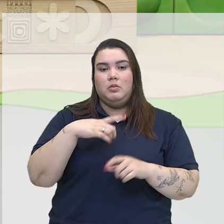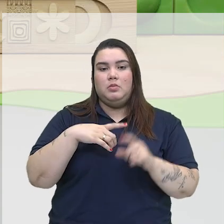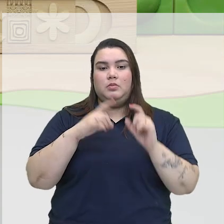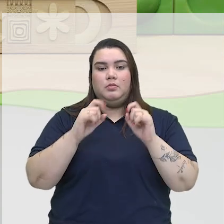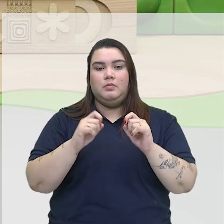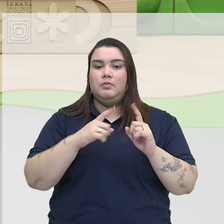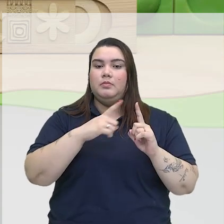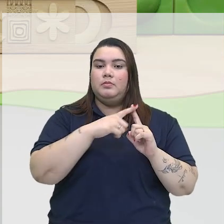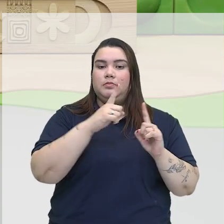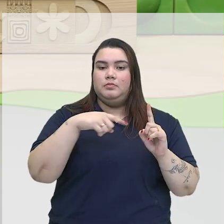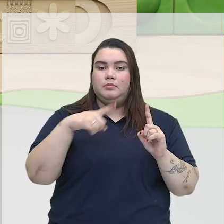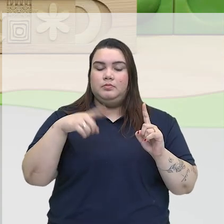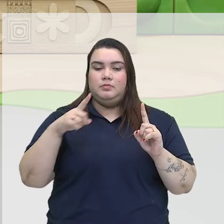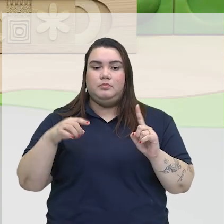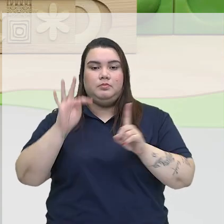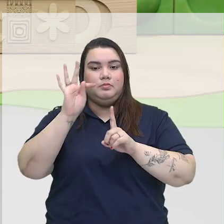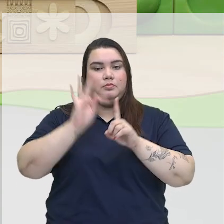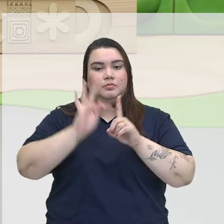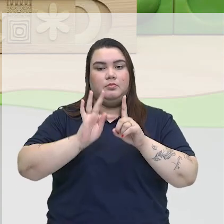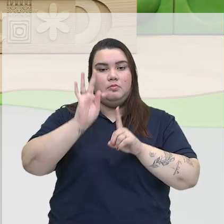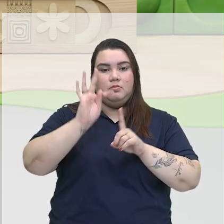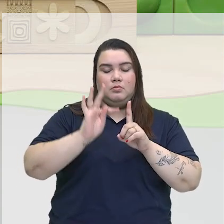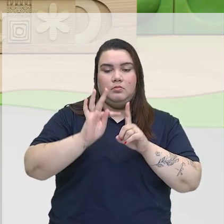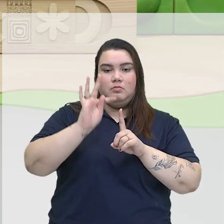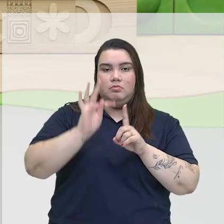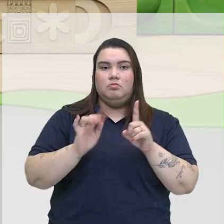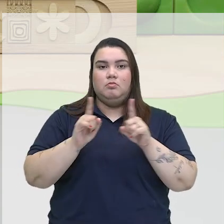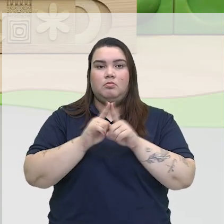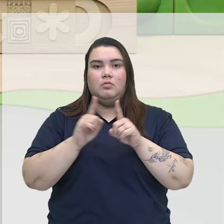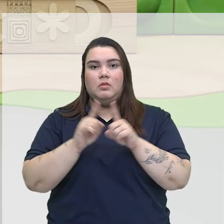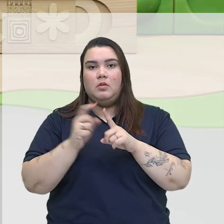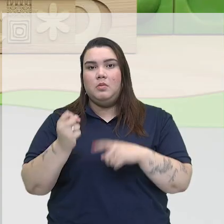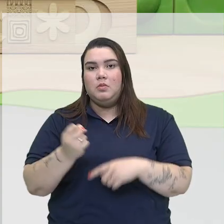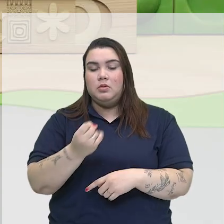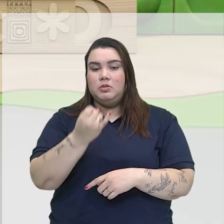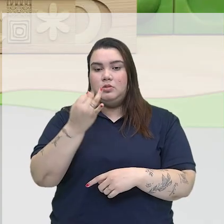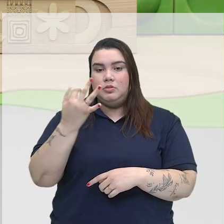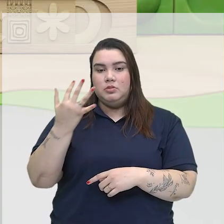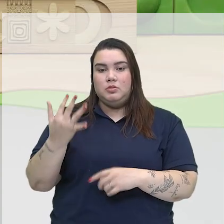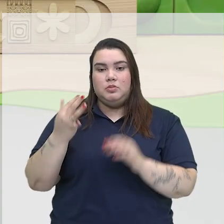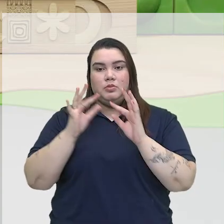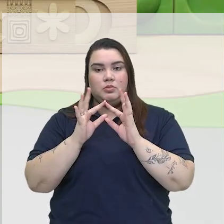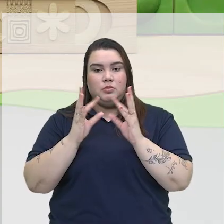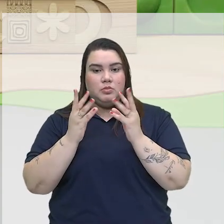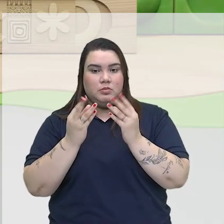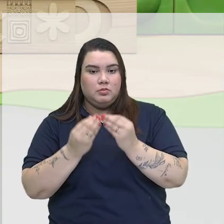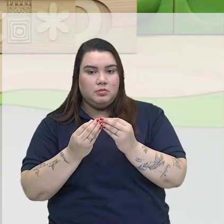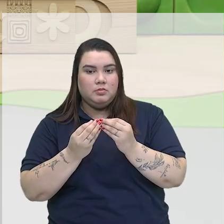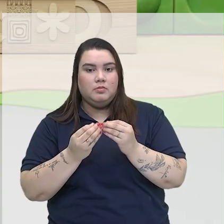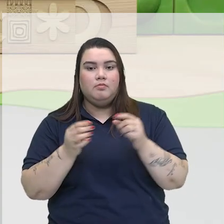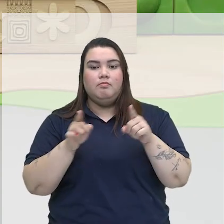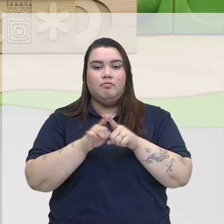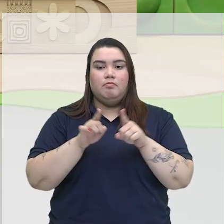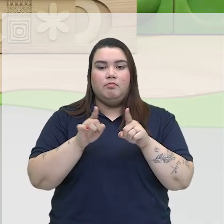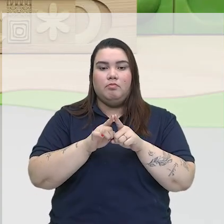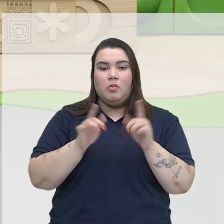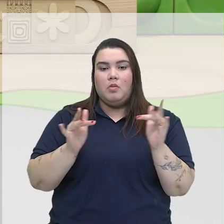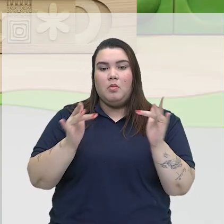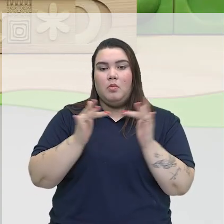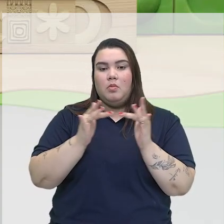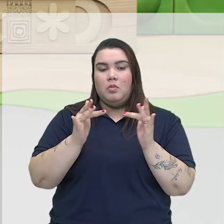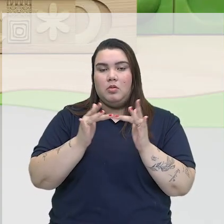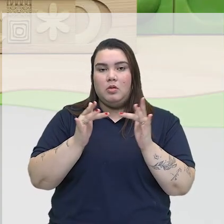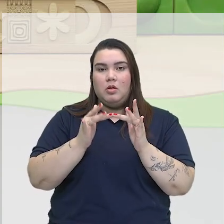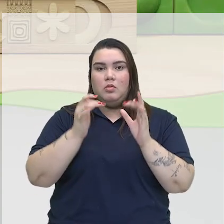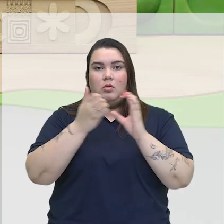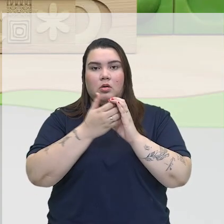A variação de temperatura, a concentração da substância e o contato